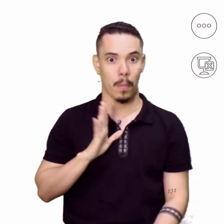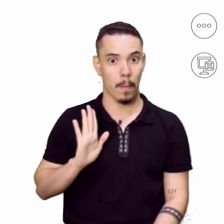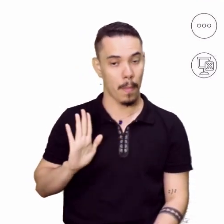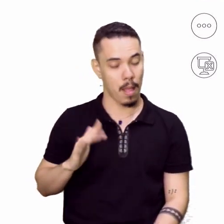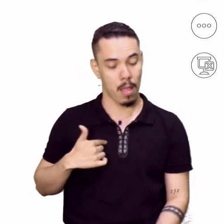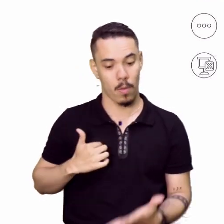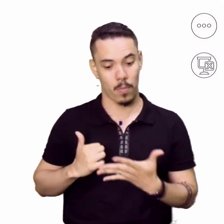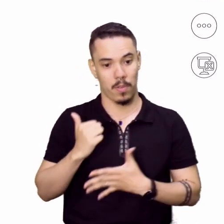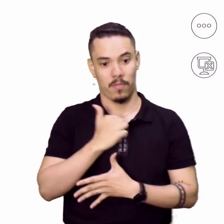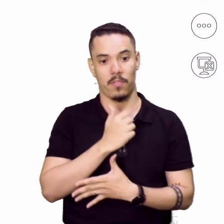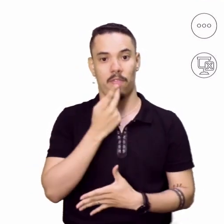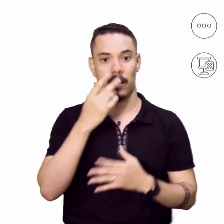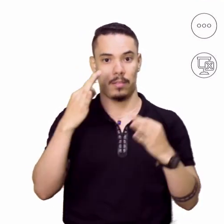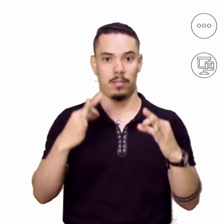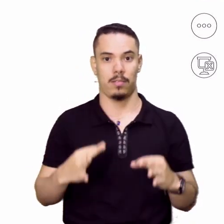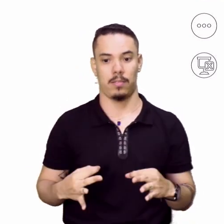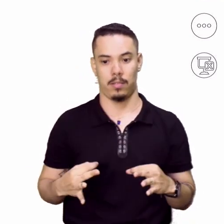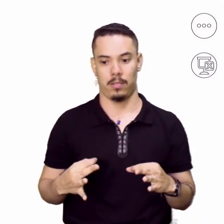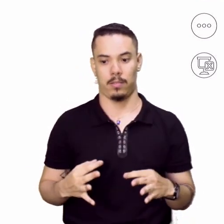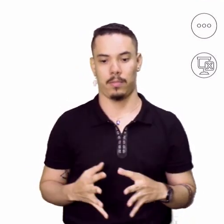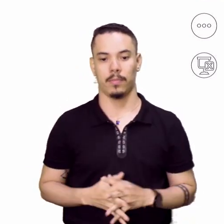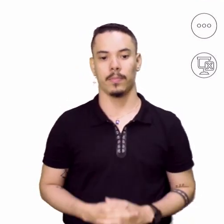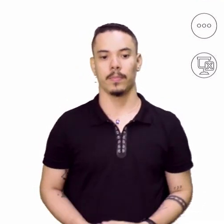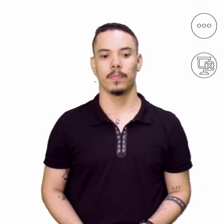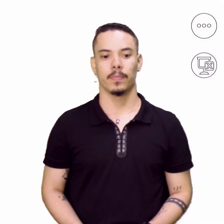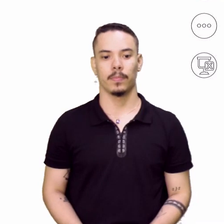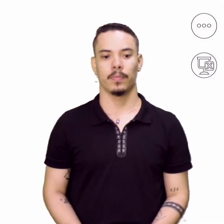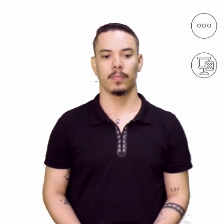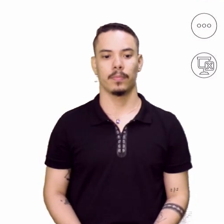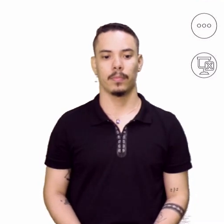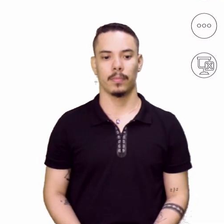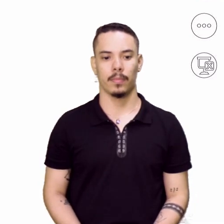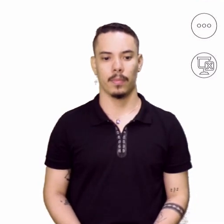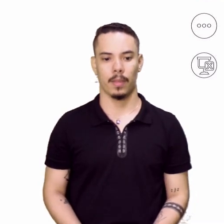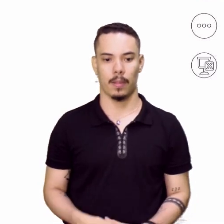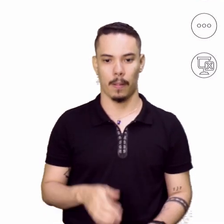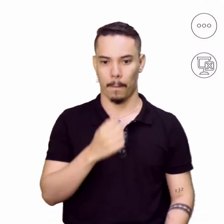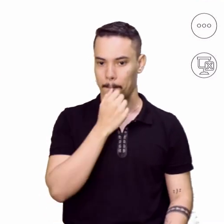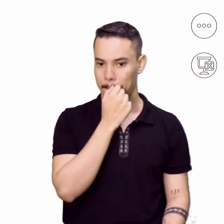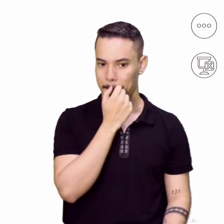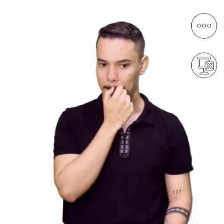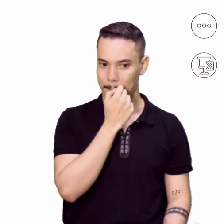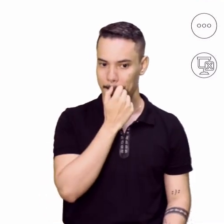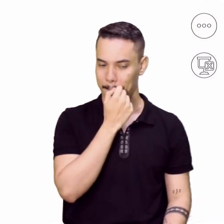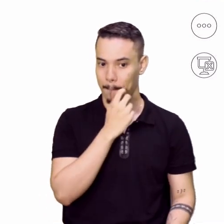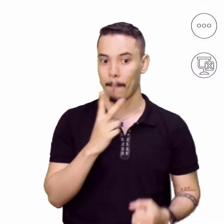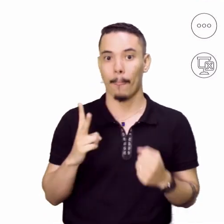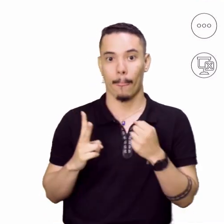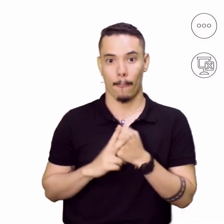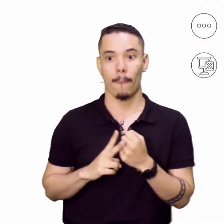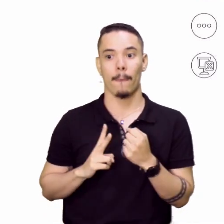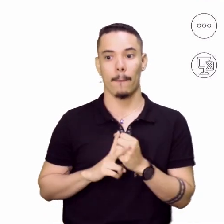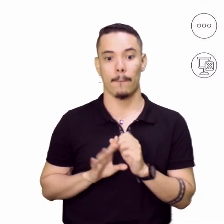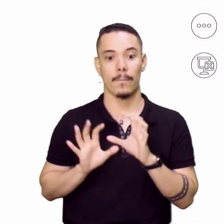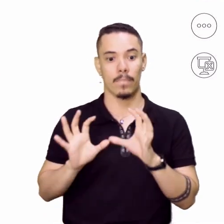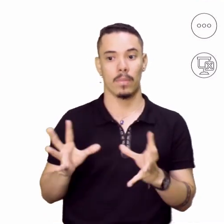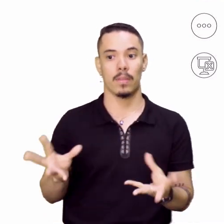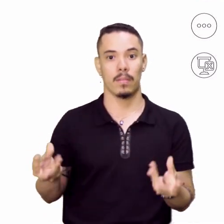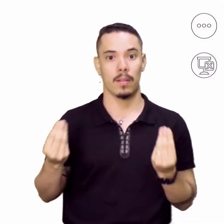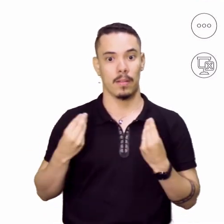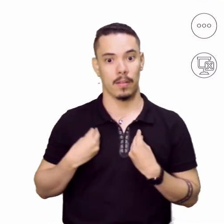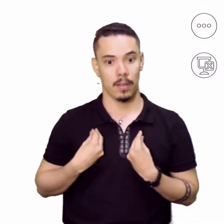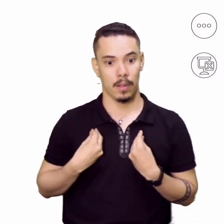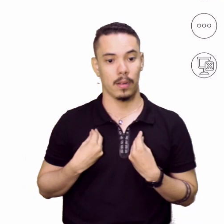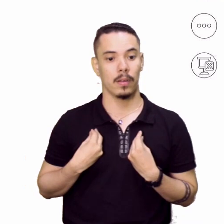prefiro falar eu irei a unidade básica de saúde porque esse verbo com eu dá uma ideia assim já de um futuro